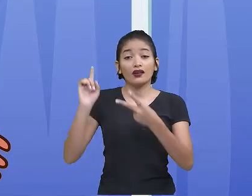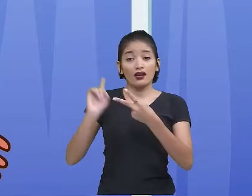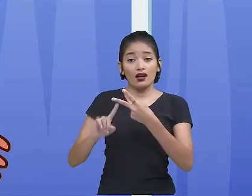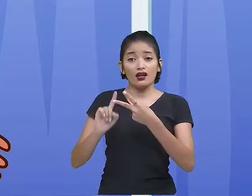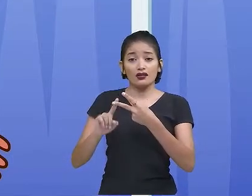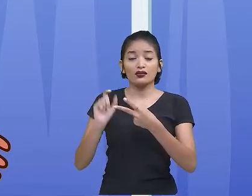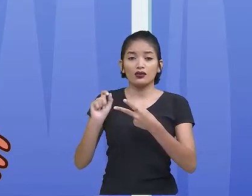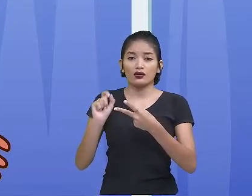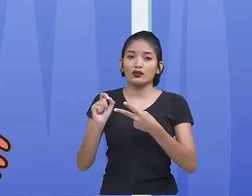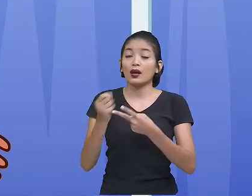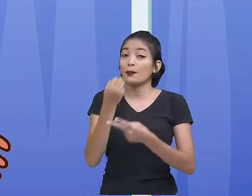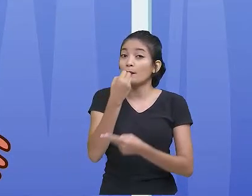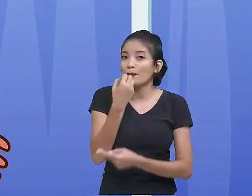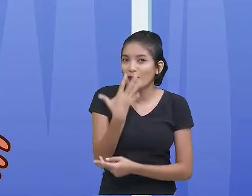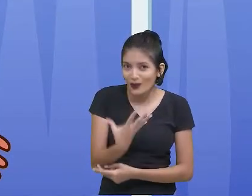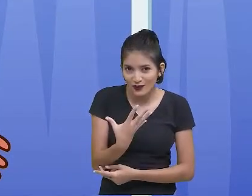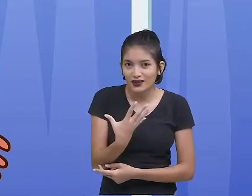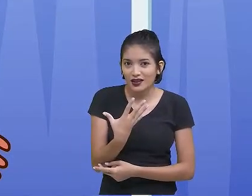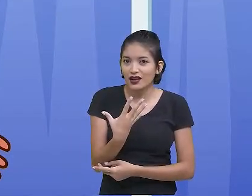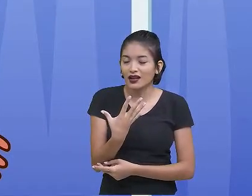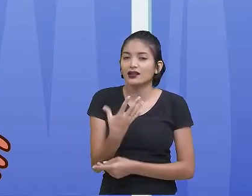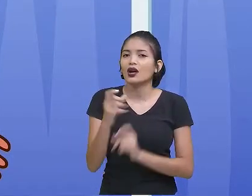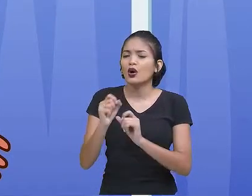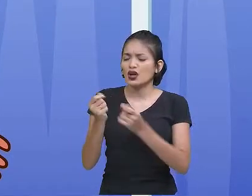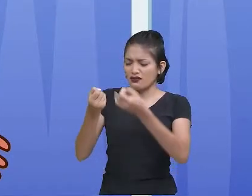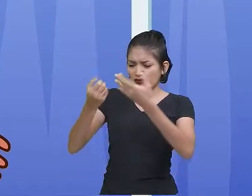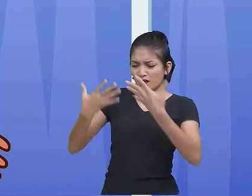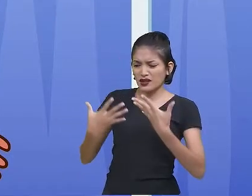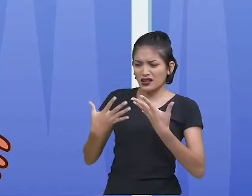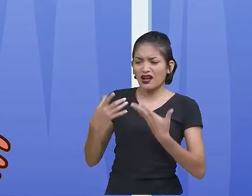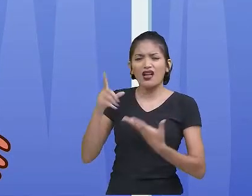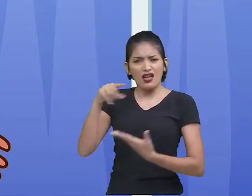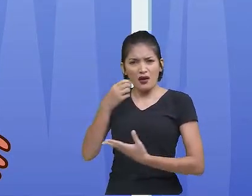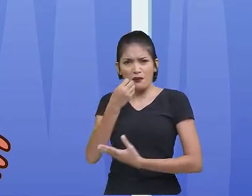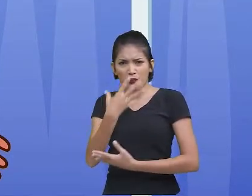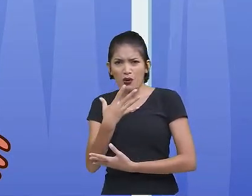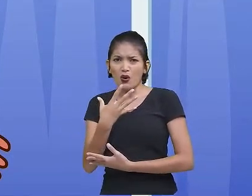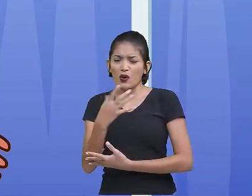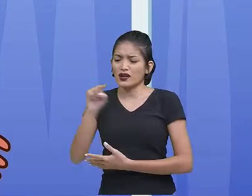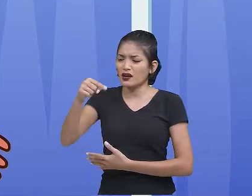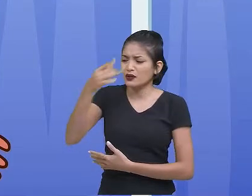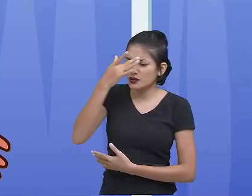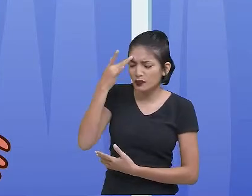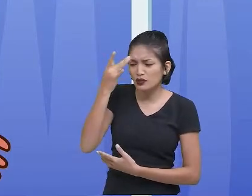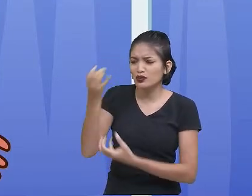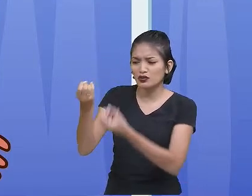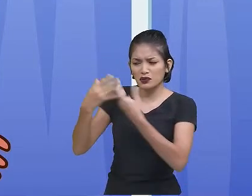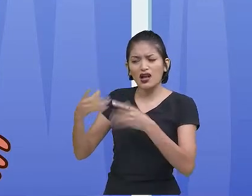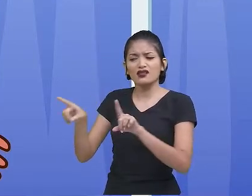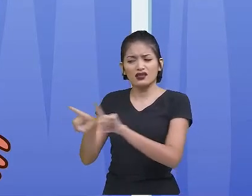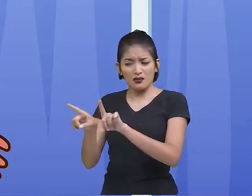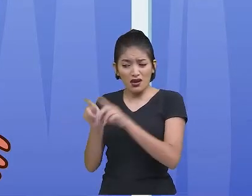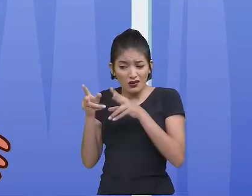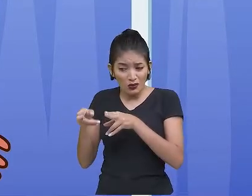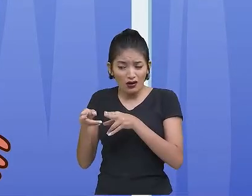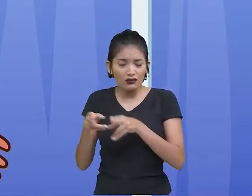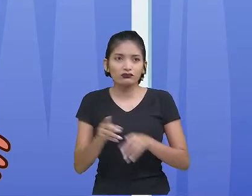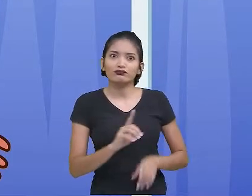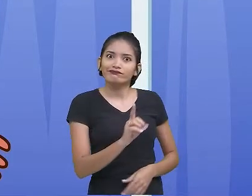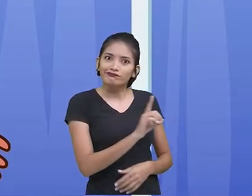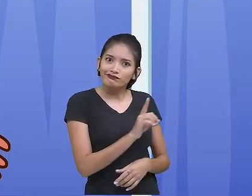é a da bondade. O que vai me contar é alguma coisa que gostaria que os outros dissessem a seu respeito? Claro que